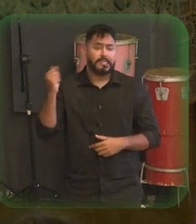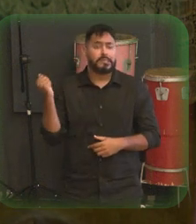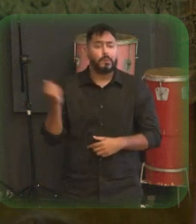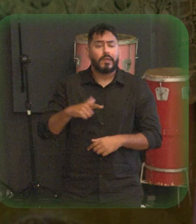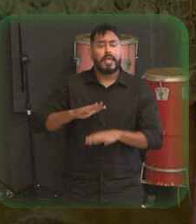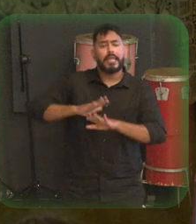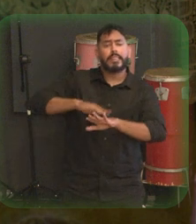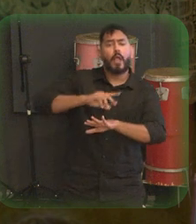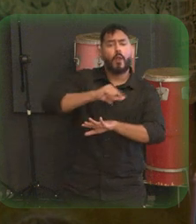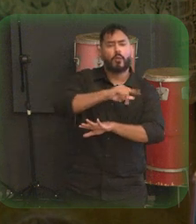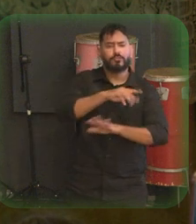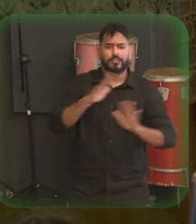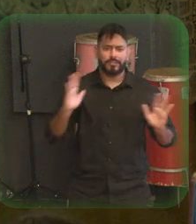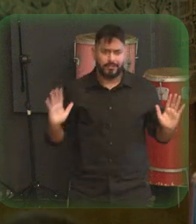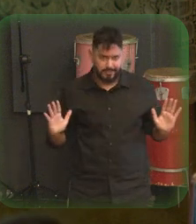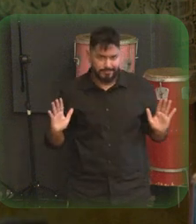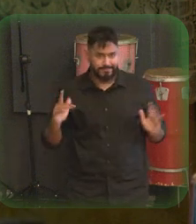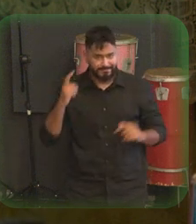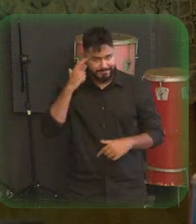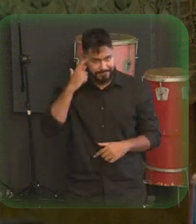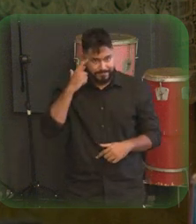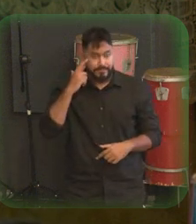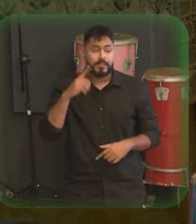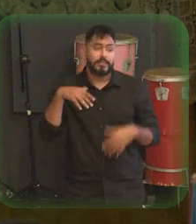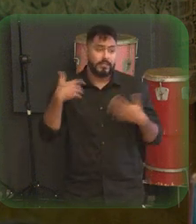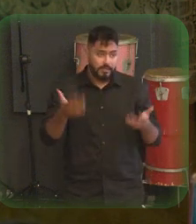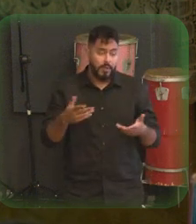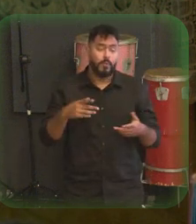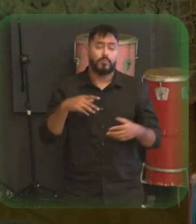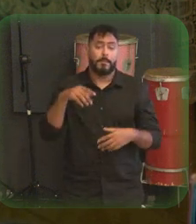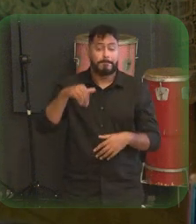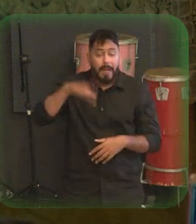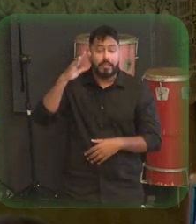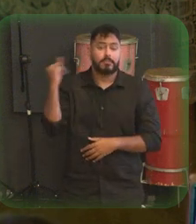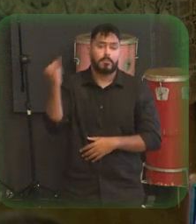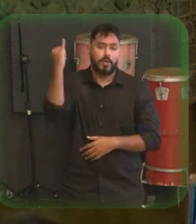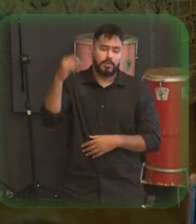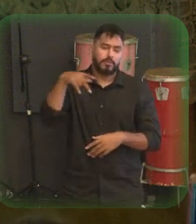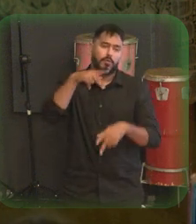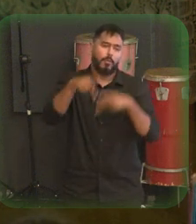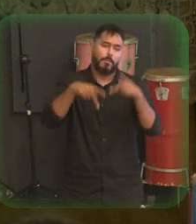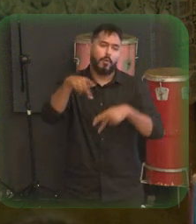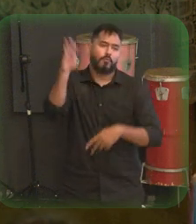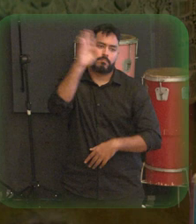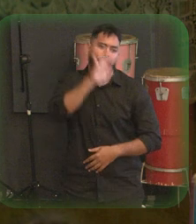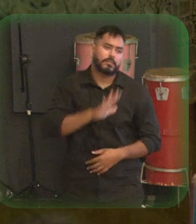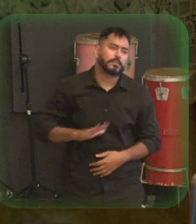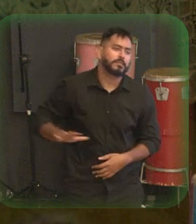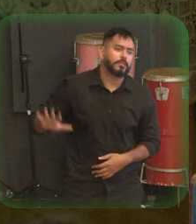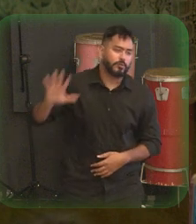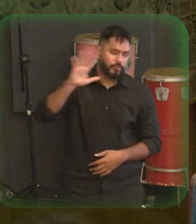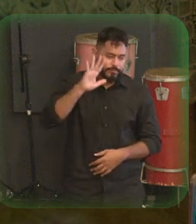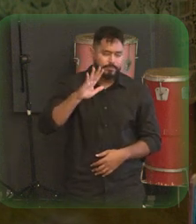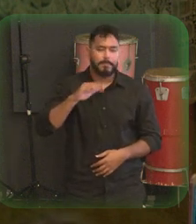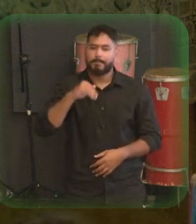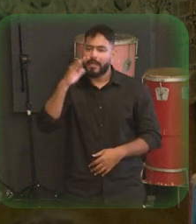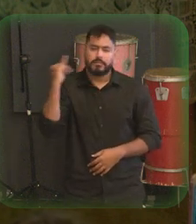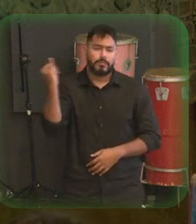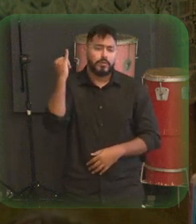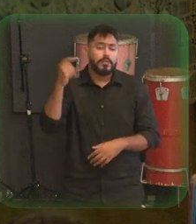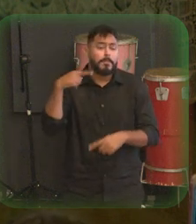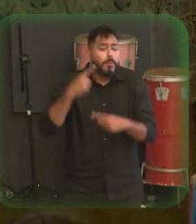supera é justamente o povo brasileiro. O povo brasileiro é o mais importante. O povo brasileiro que